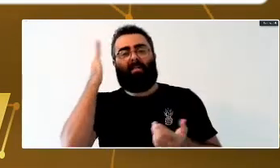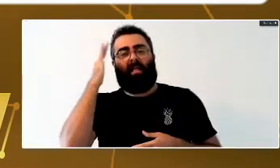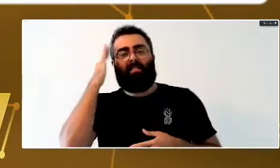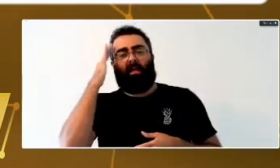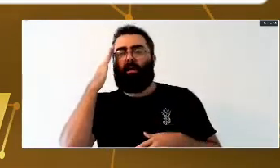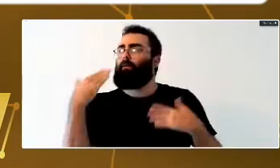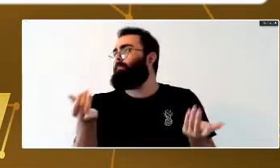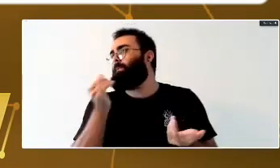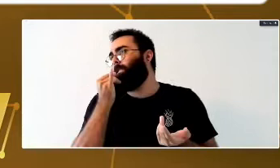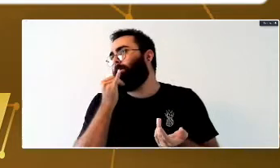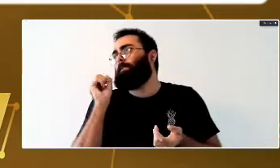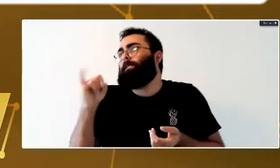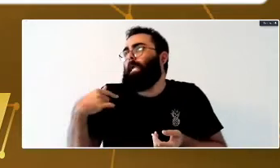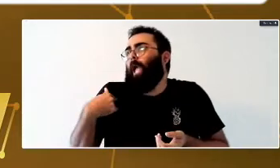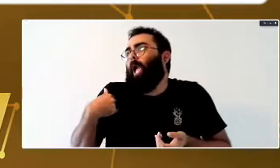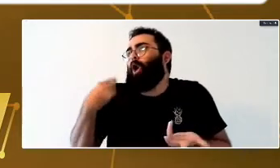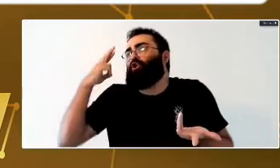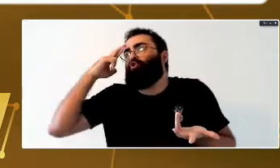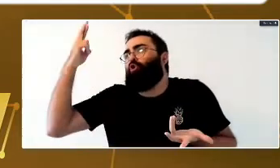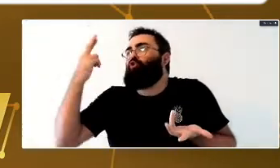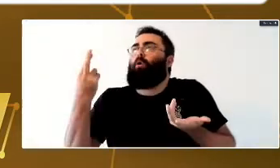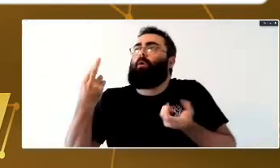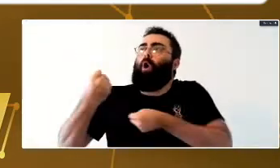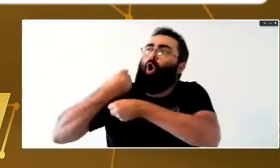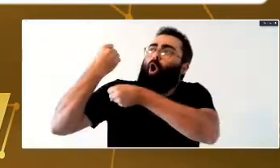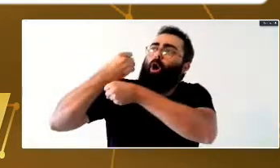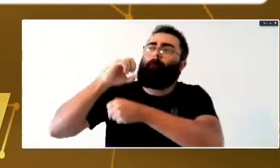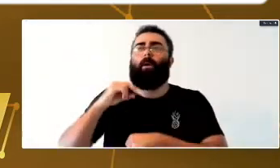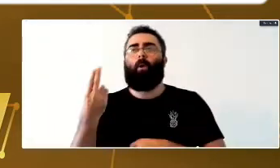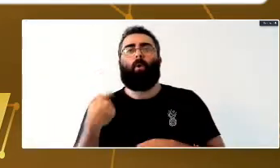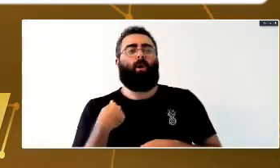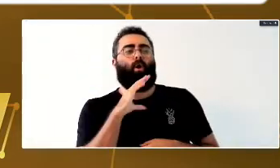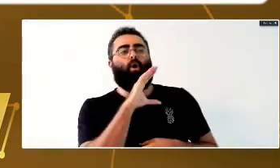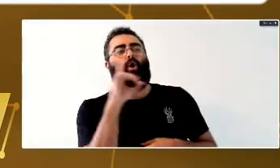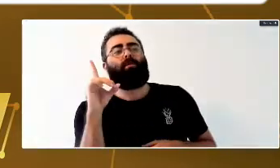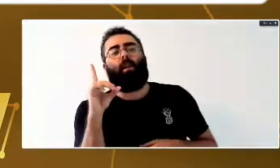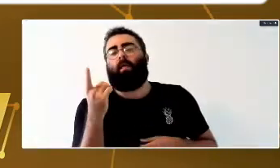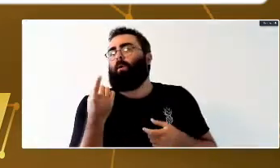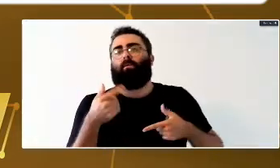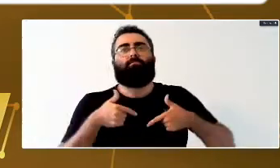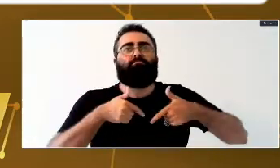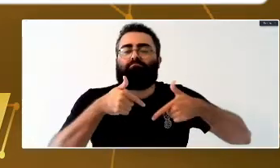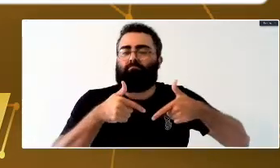de obra, por um coordenador de uma atividade ou mesmo pelos nossos diretores.